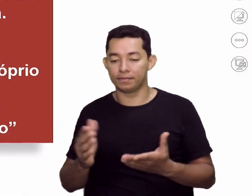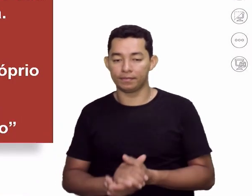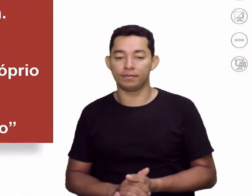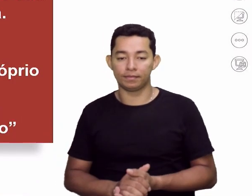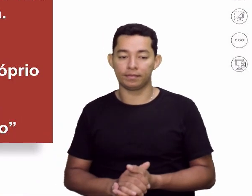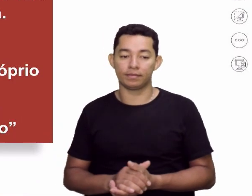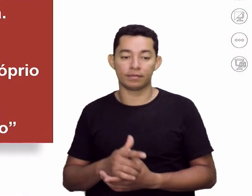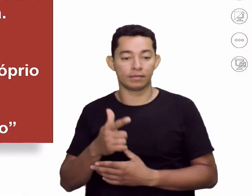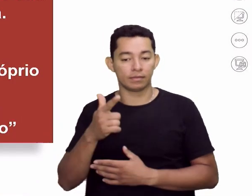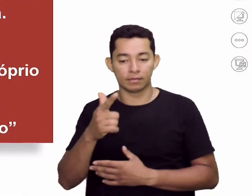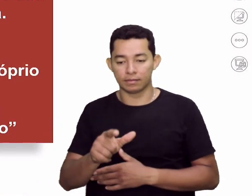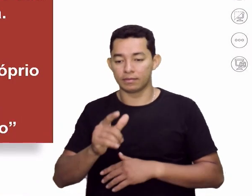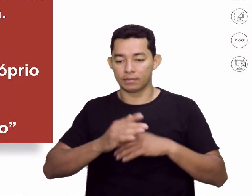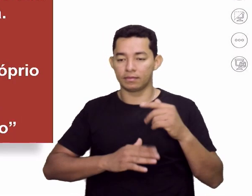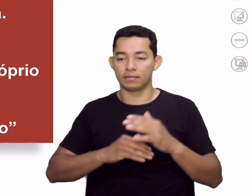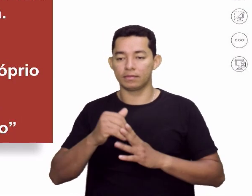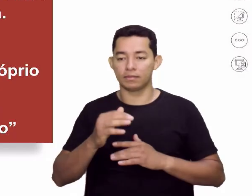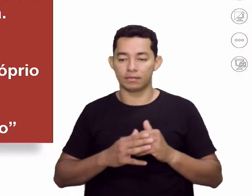assim fantástico, o